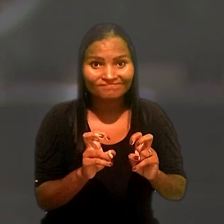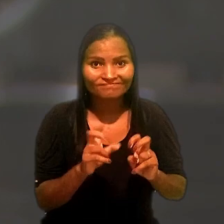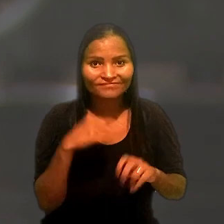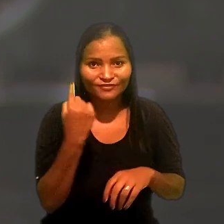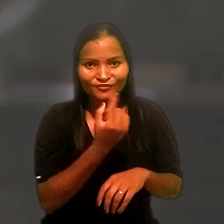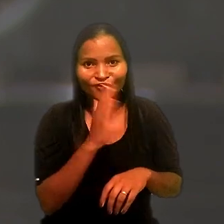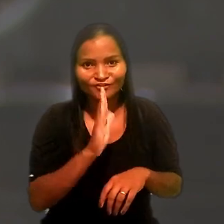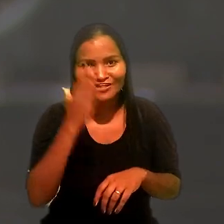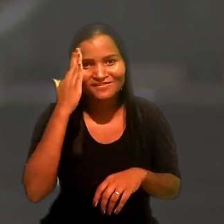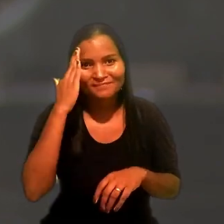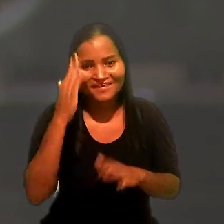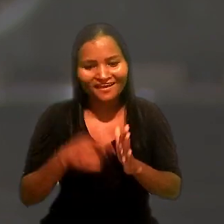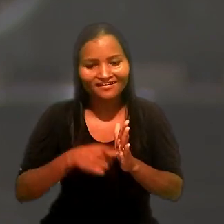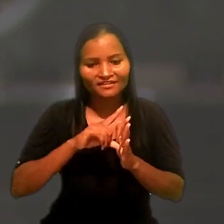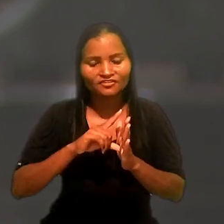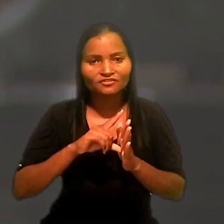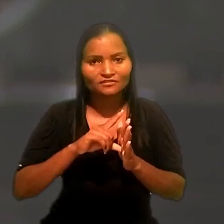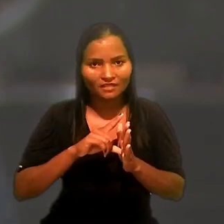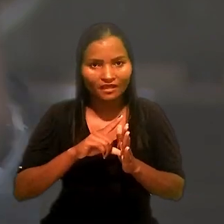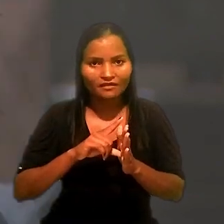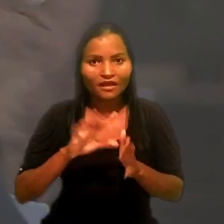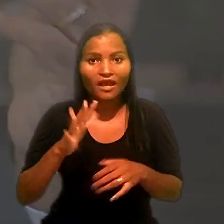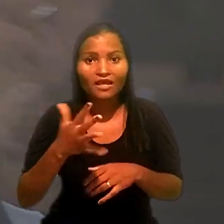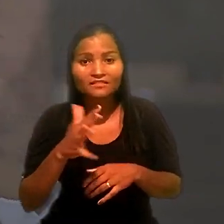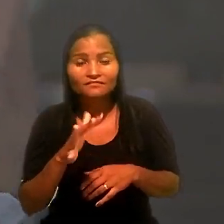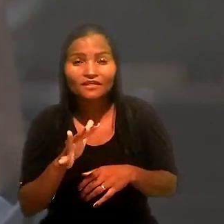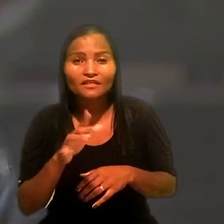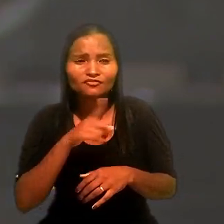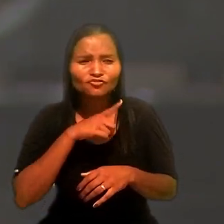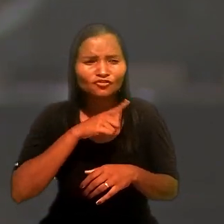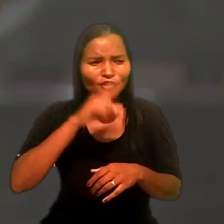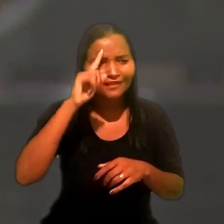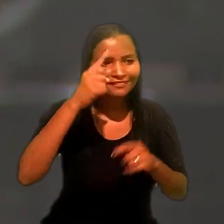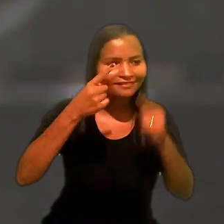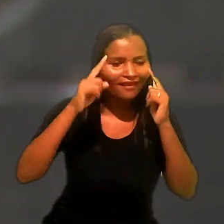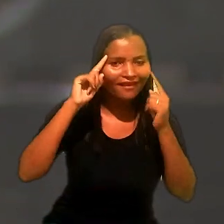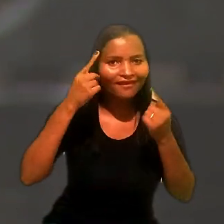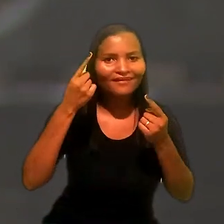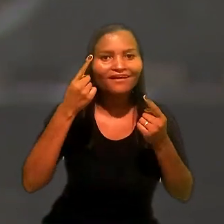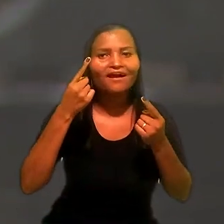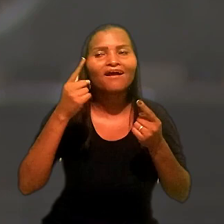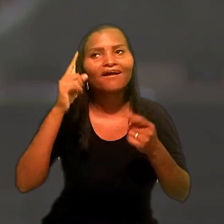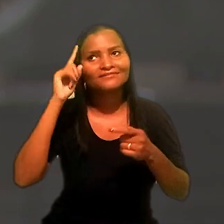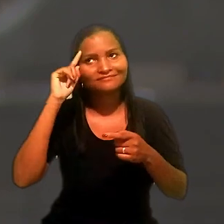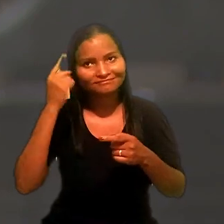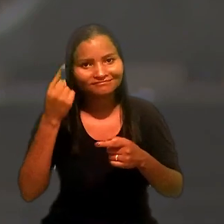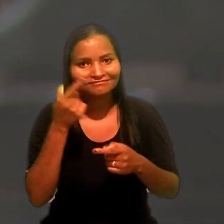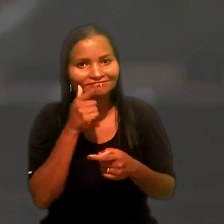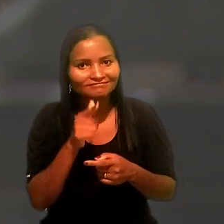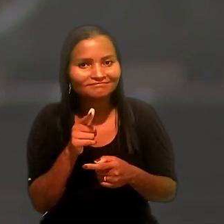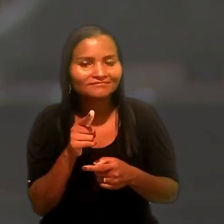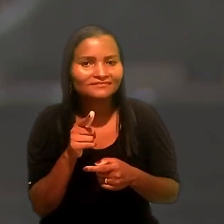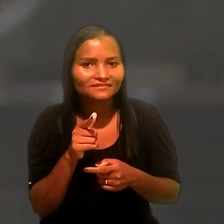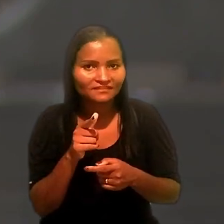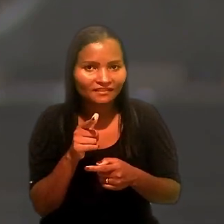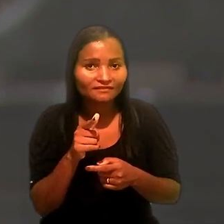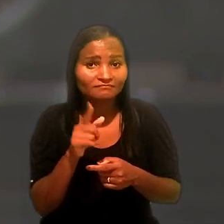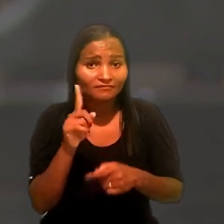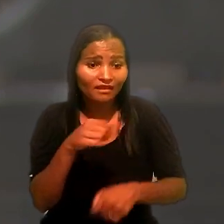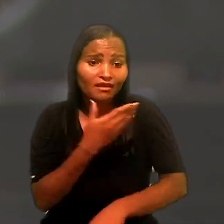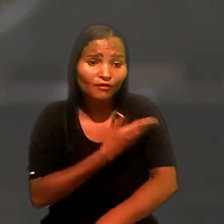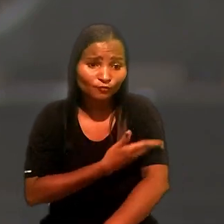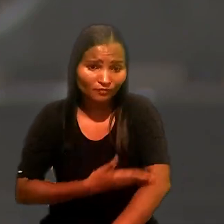estudava antes. E você, às vezes, que tinha algumas ideias, tinha essas ideias superadas. Isso era um hábito, a meu ver,